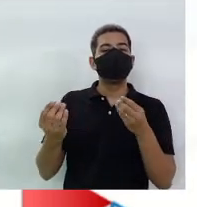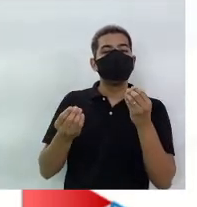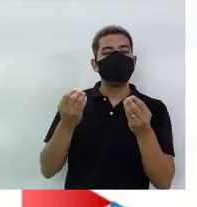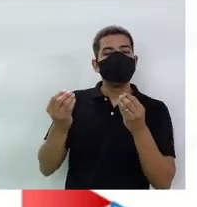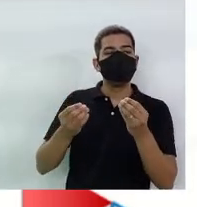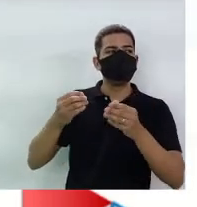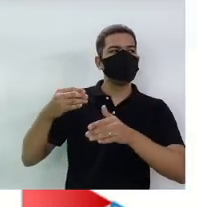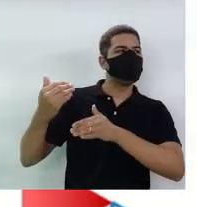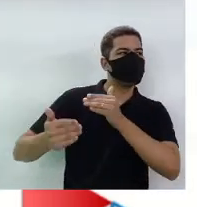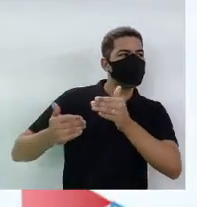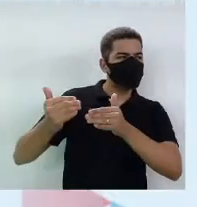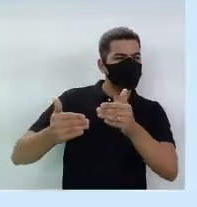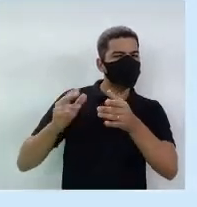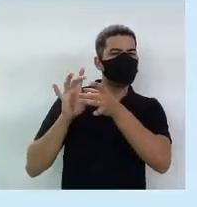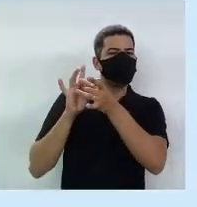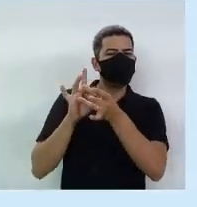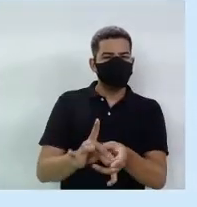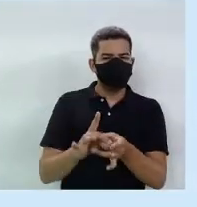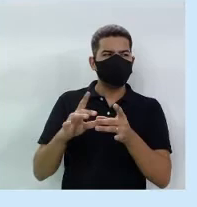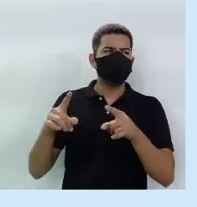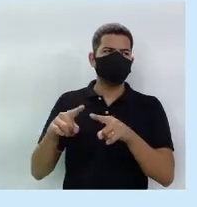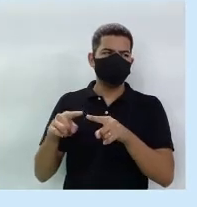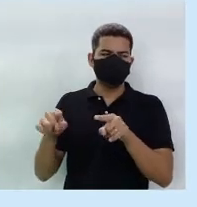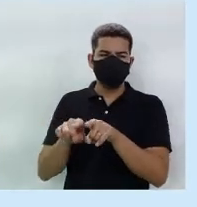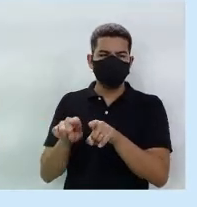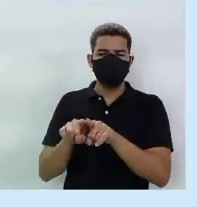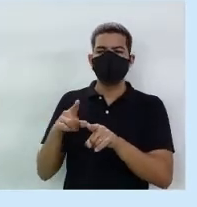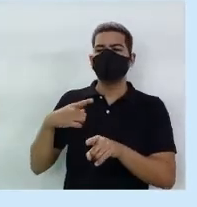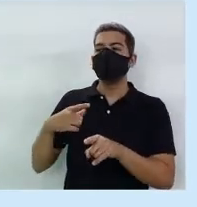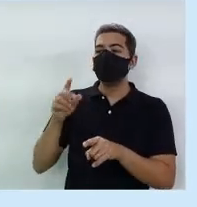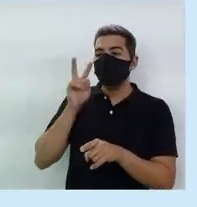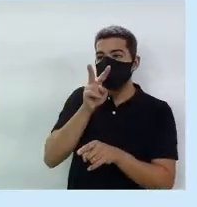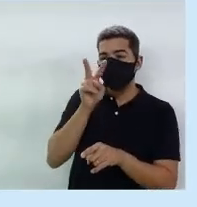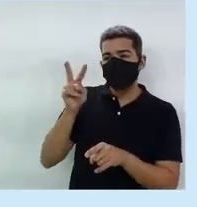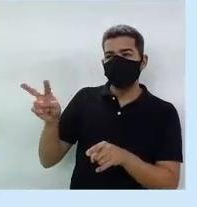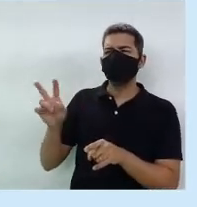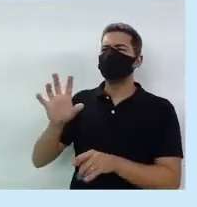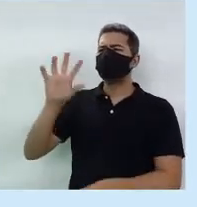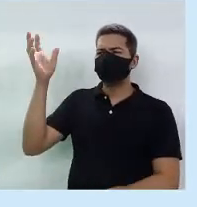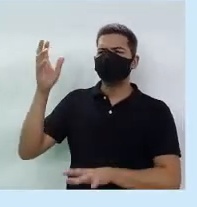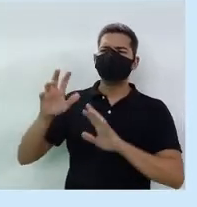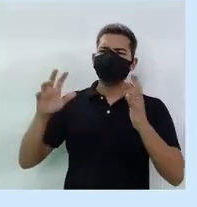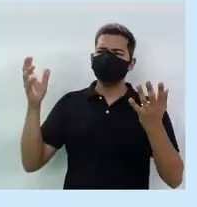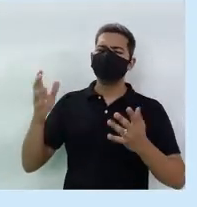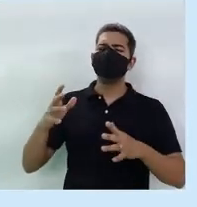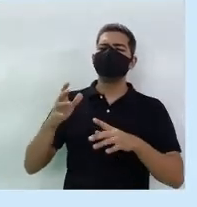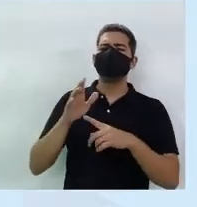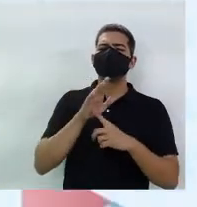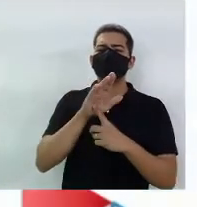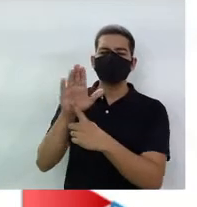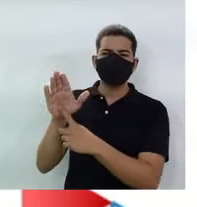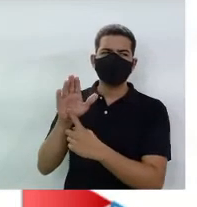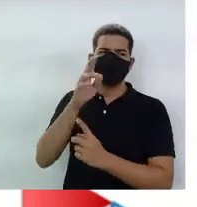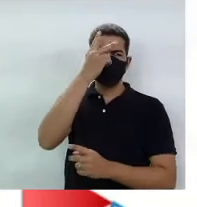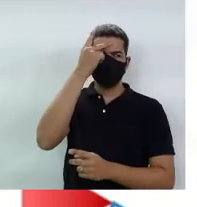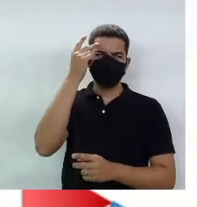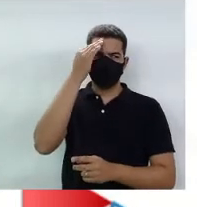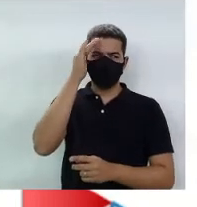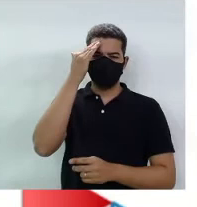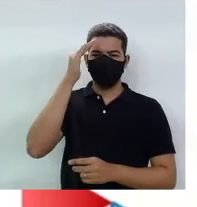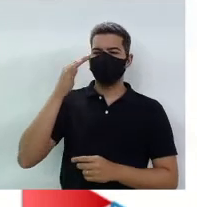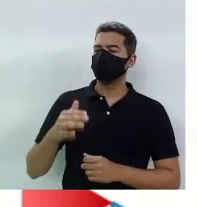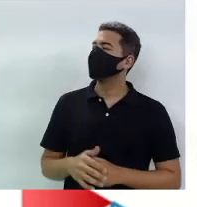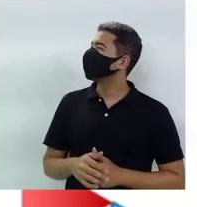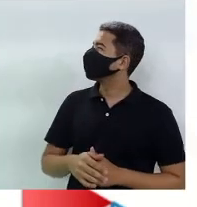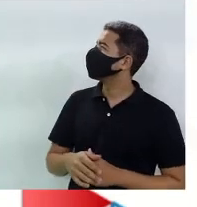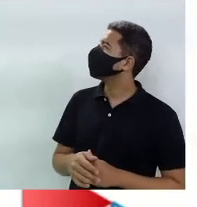de contexto. É a situação de produção do texto. E mais uma vez, podemos ver na tela,